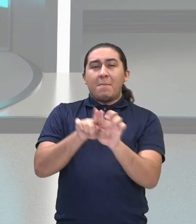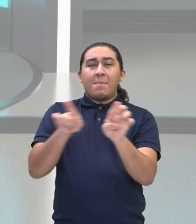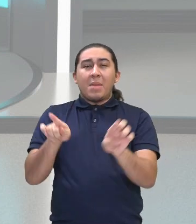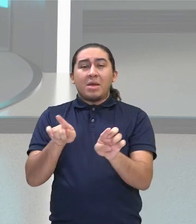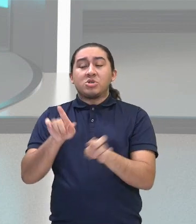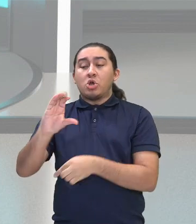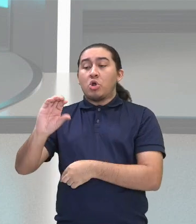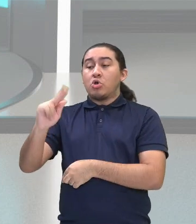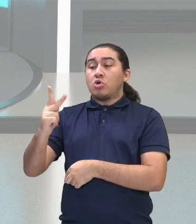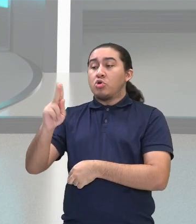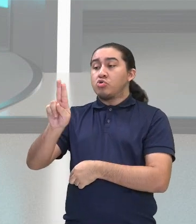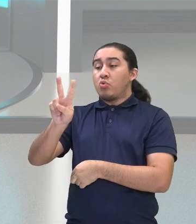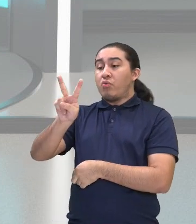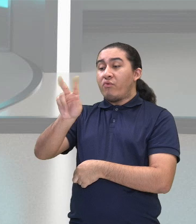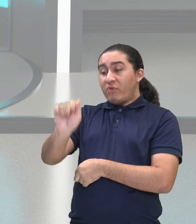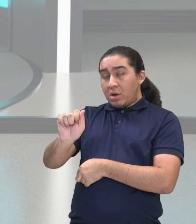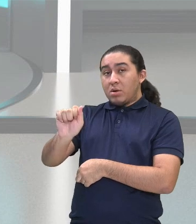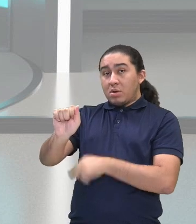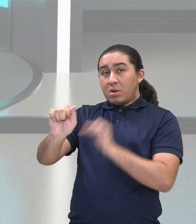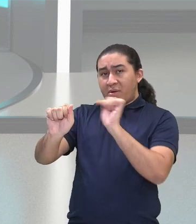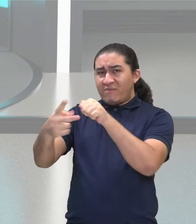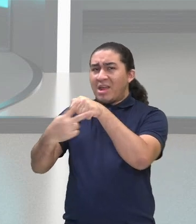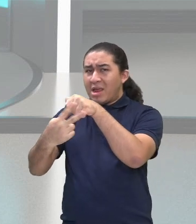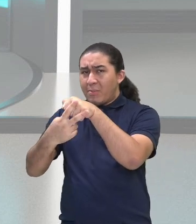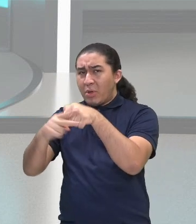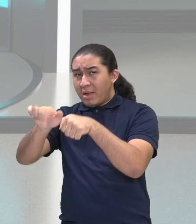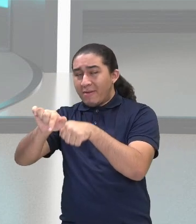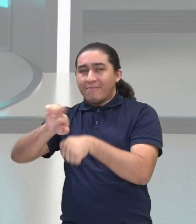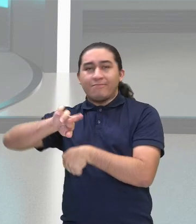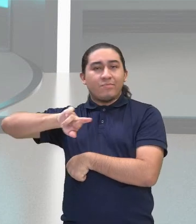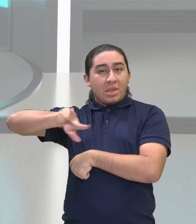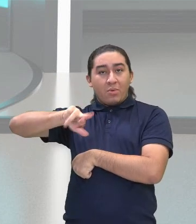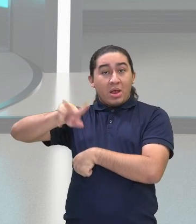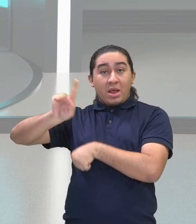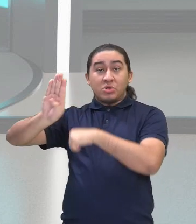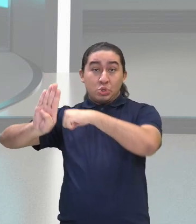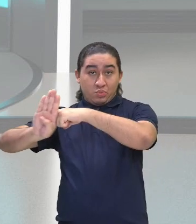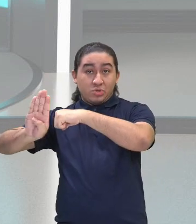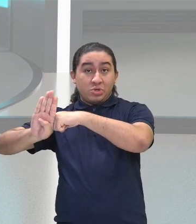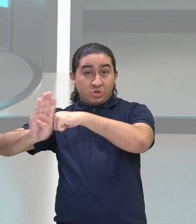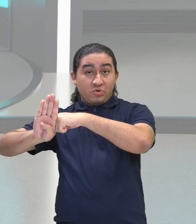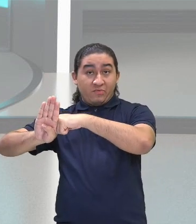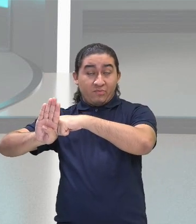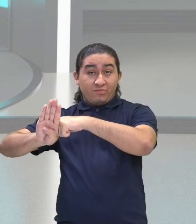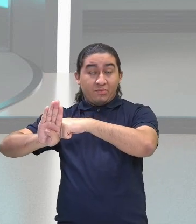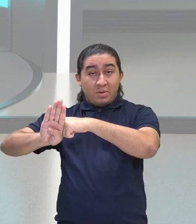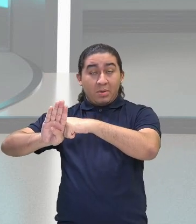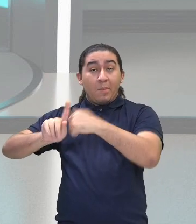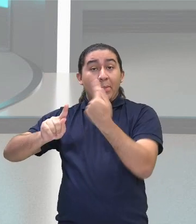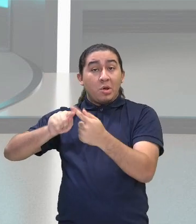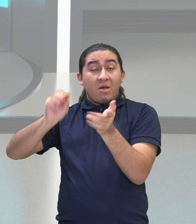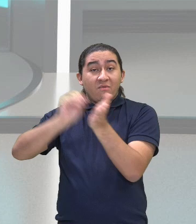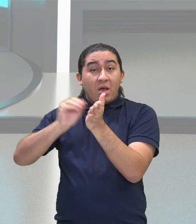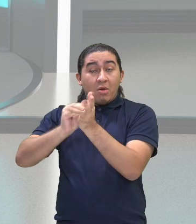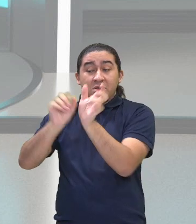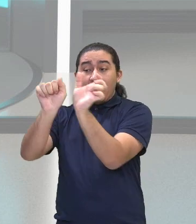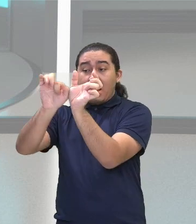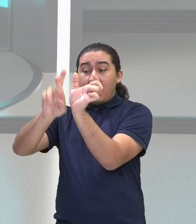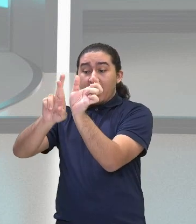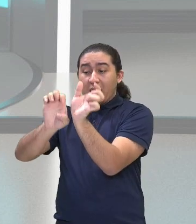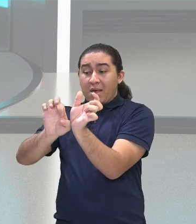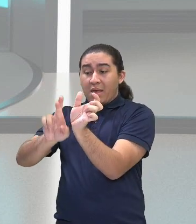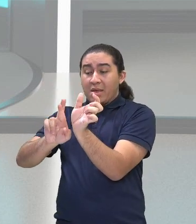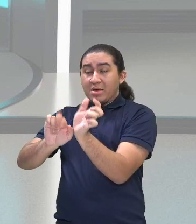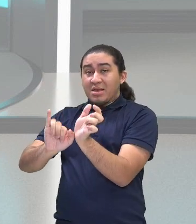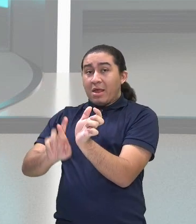a neve, já não é mais verbo, é um substantivo, porque dá nome a algo. Então,